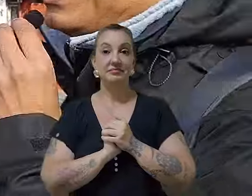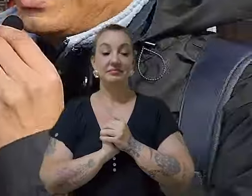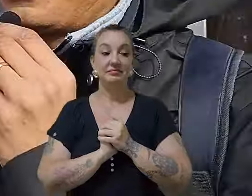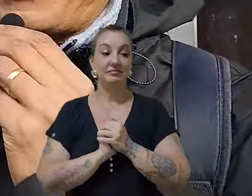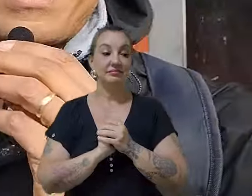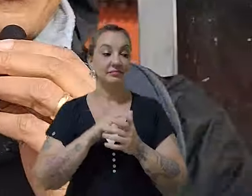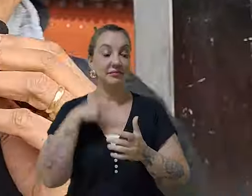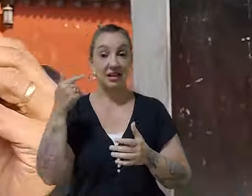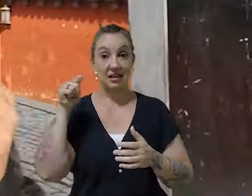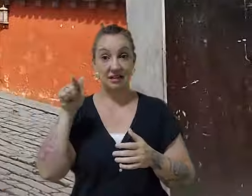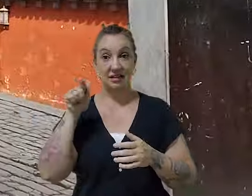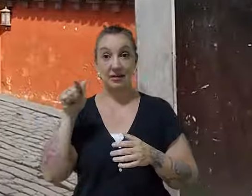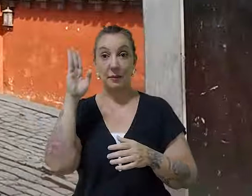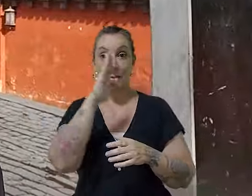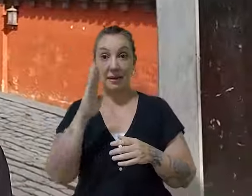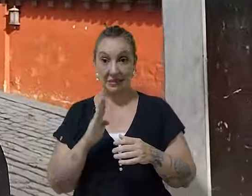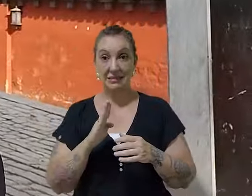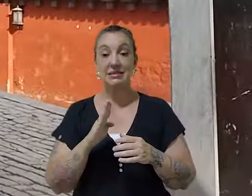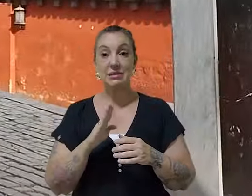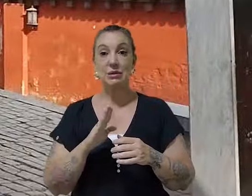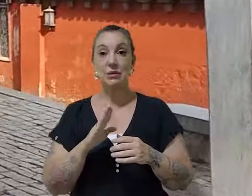A gente tem no Brasil essa coisa